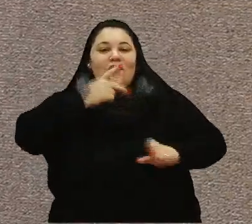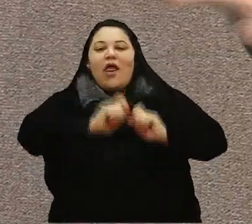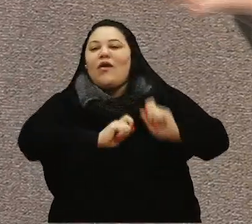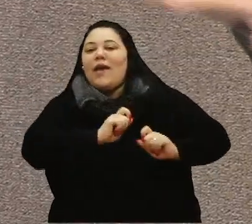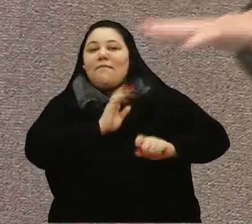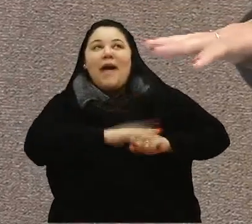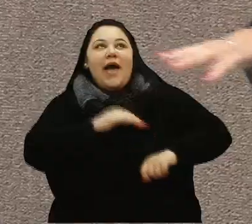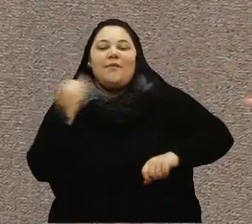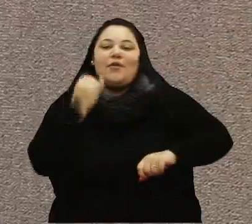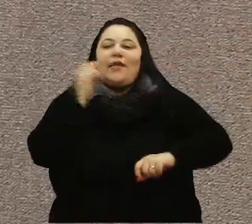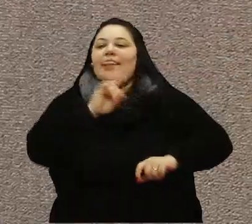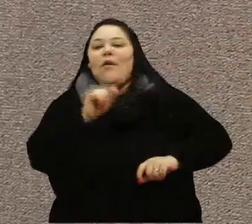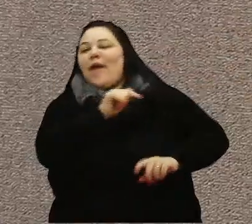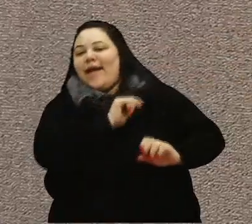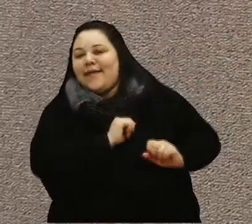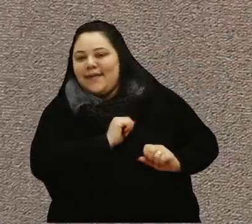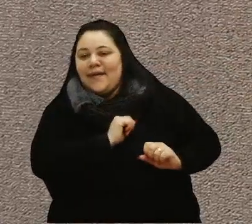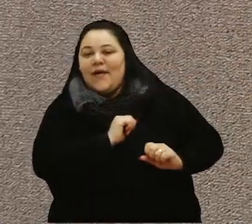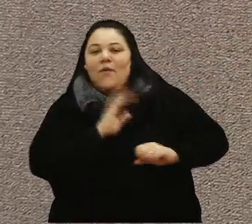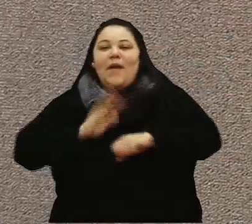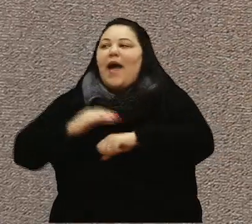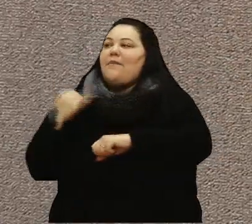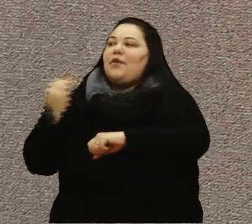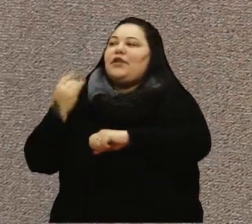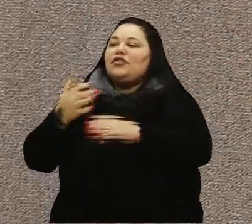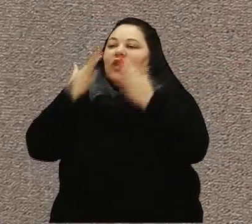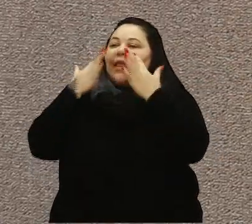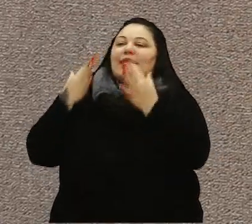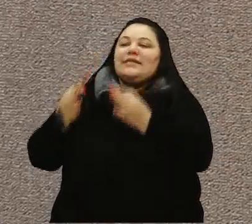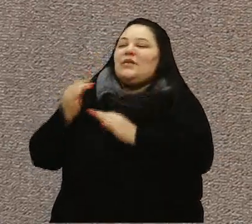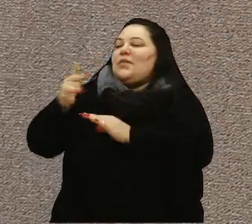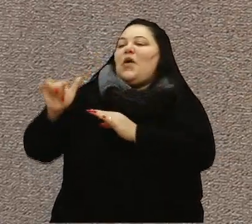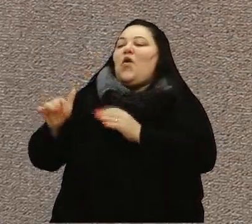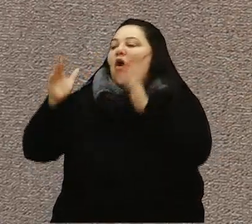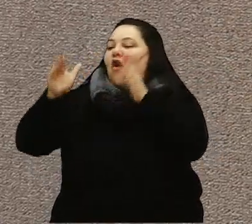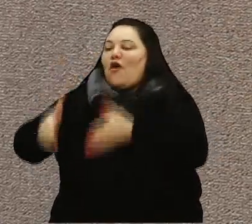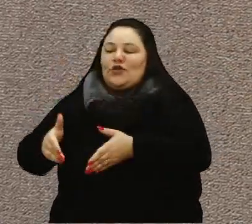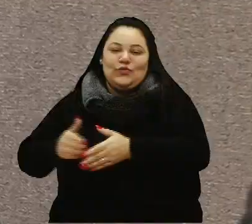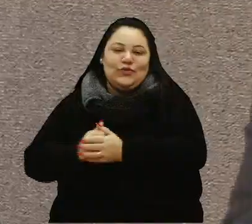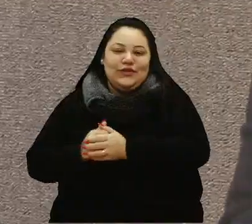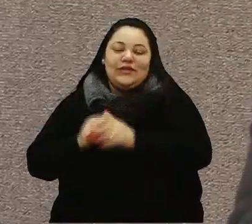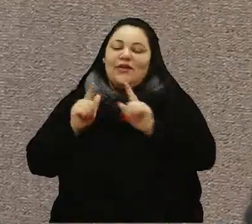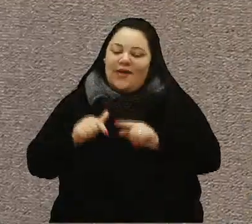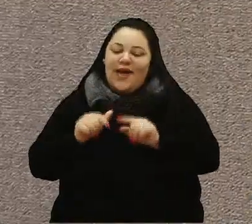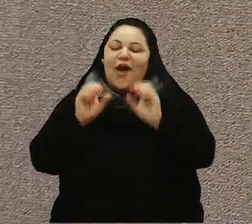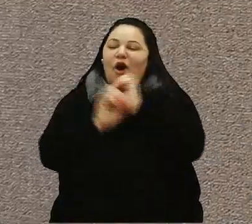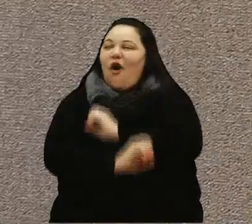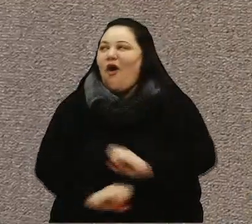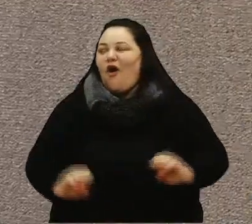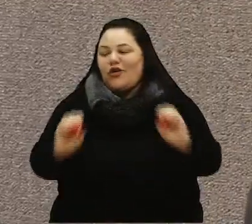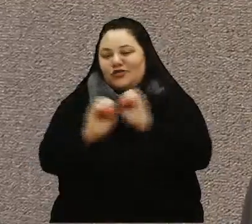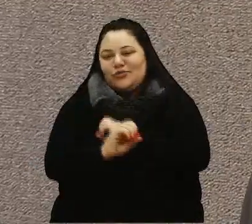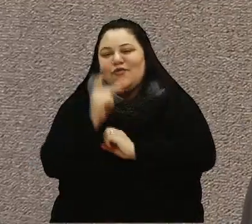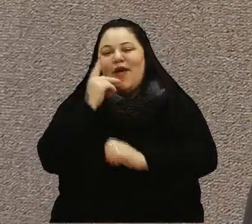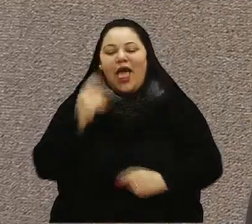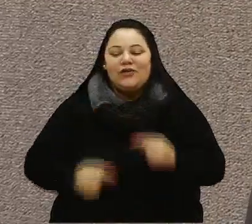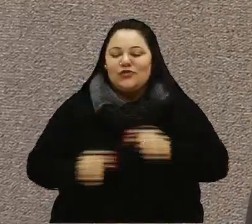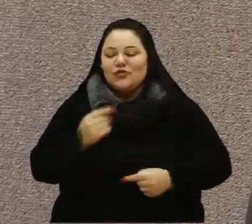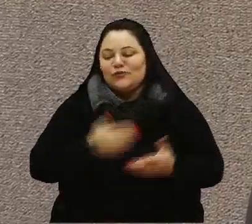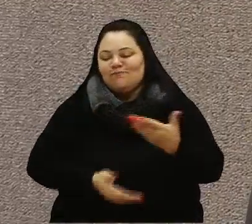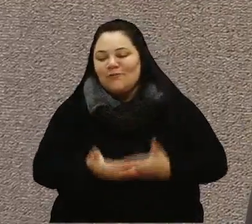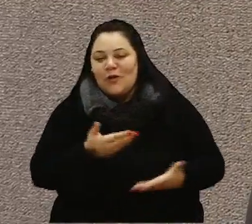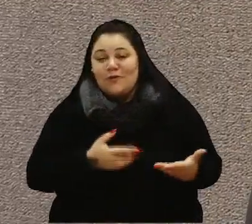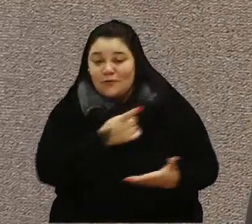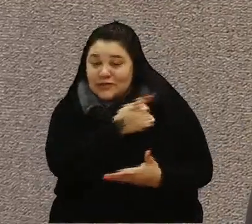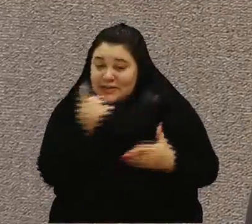mais importante não é isso aqui não. Para nós o mais importante é que vocês olhem para tal coisa. Então, eu acho que é sensacional quando a gente fala sobre isso, né? Todos sabem